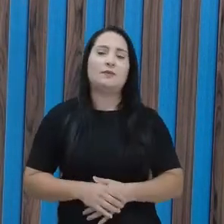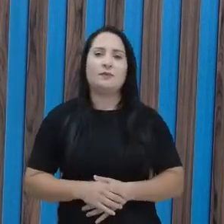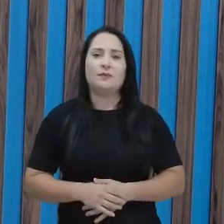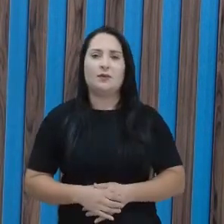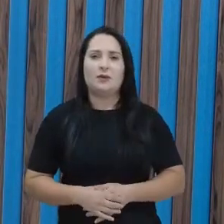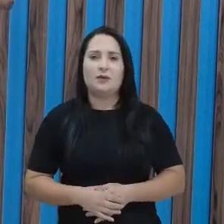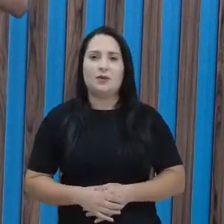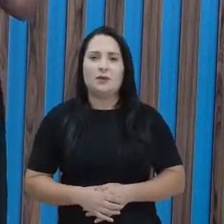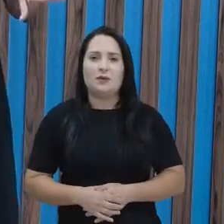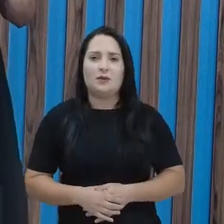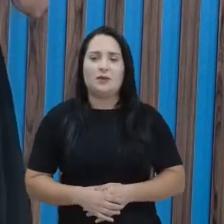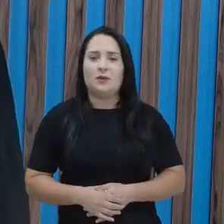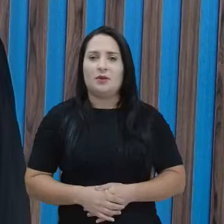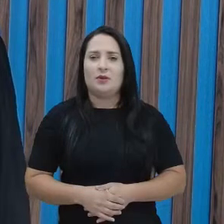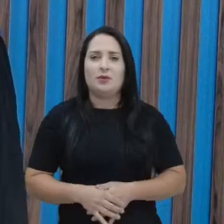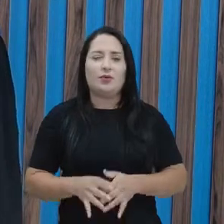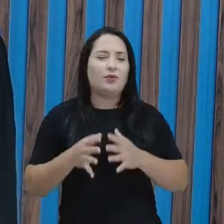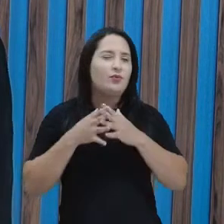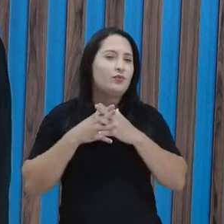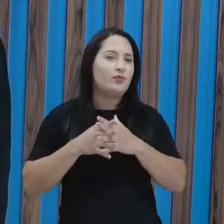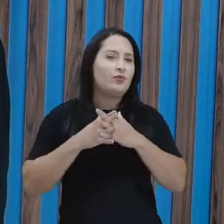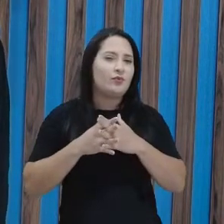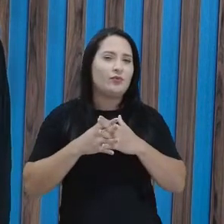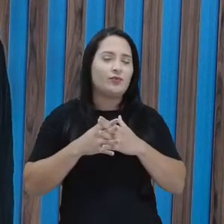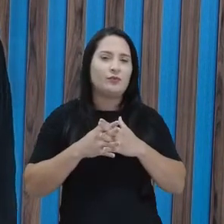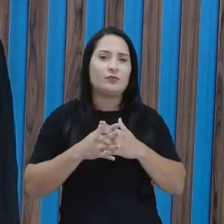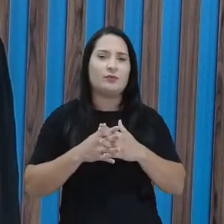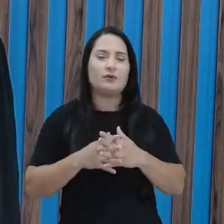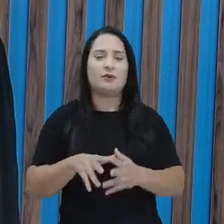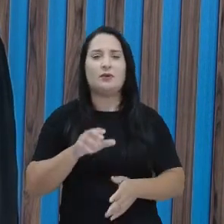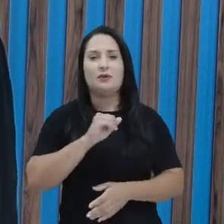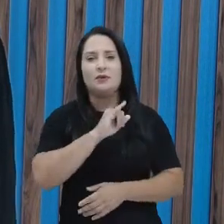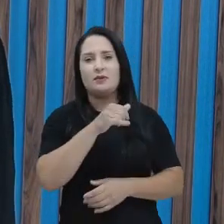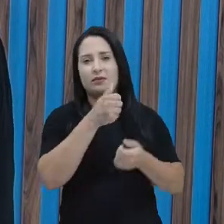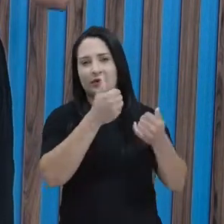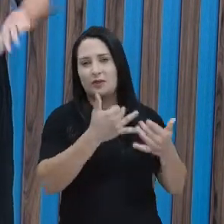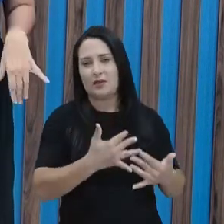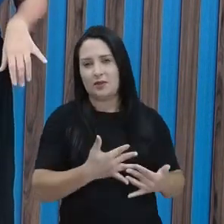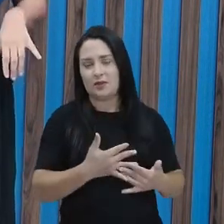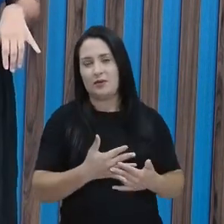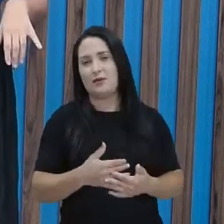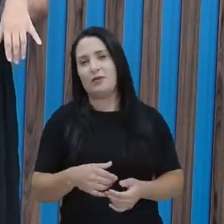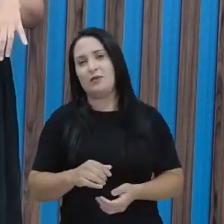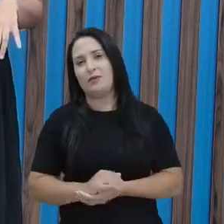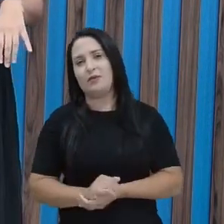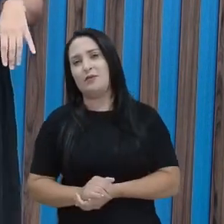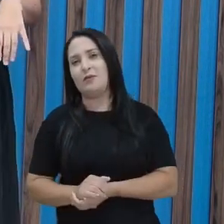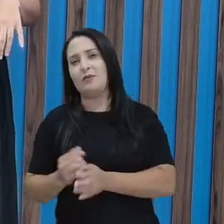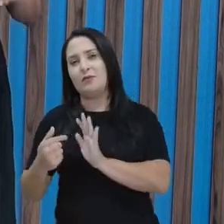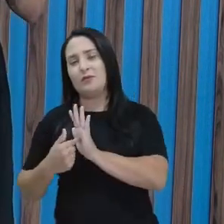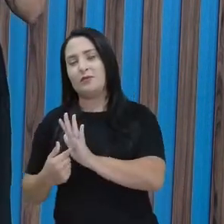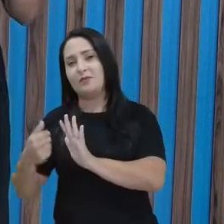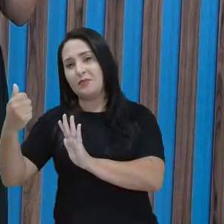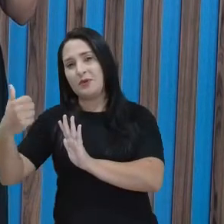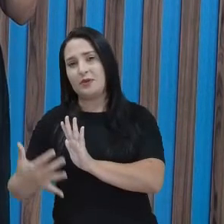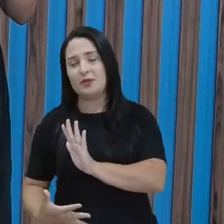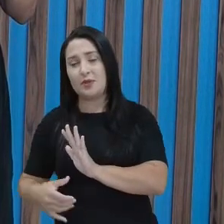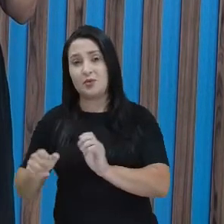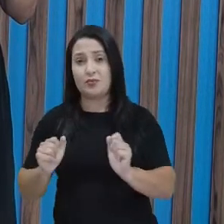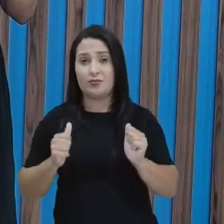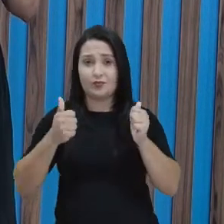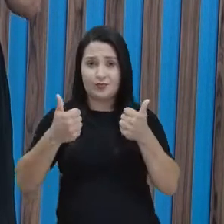explicativas. Então, não confundir uma oração adjetiva explicativa com uma expressão explicativa.